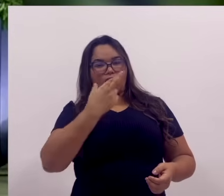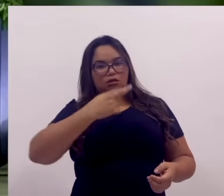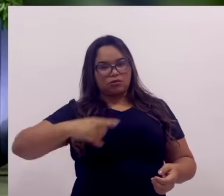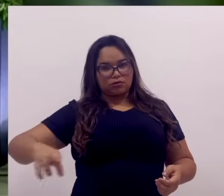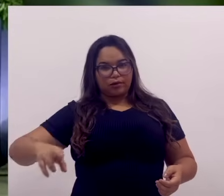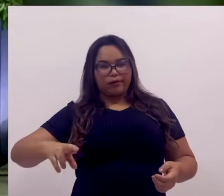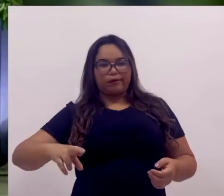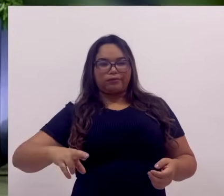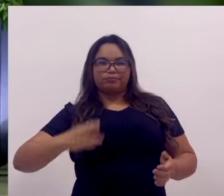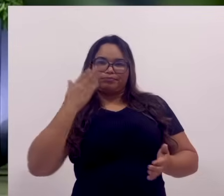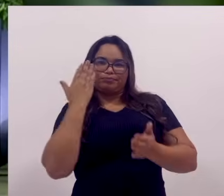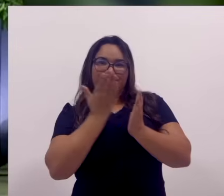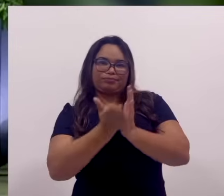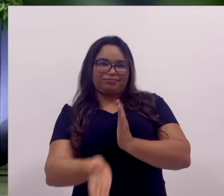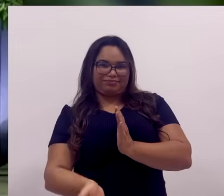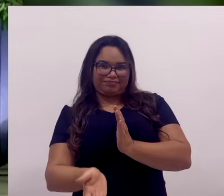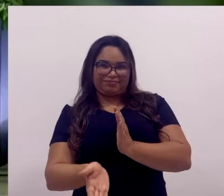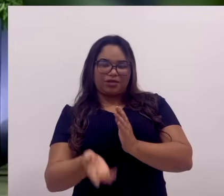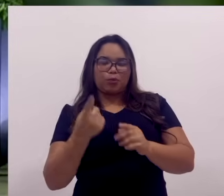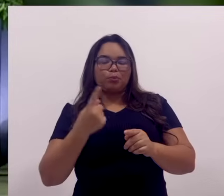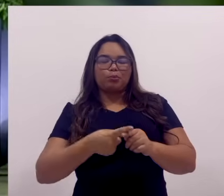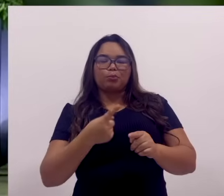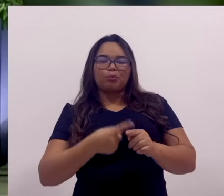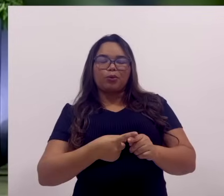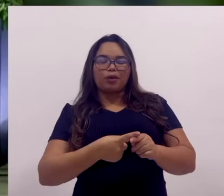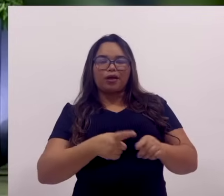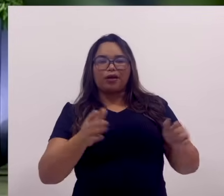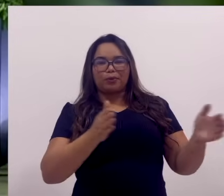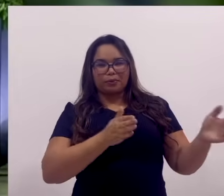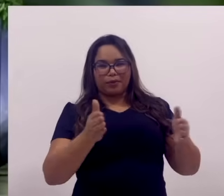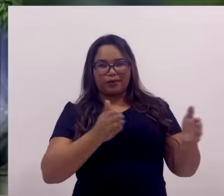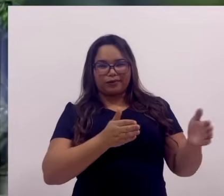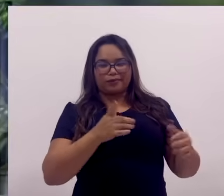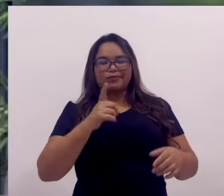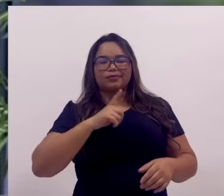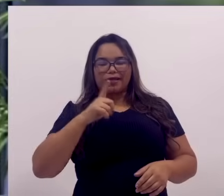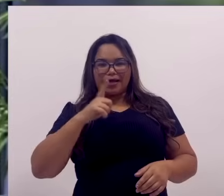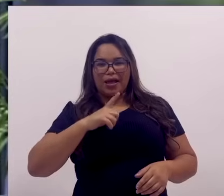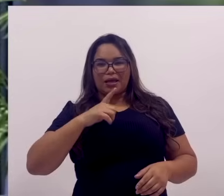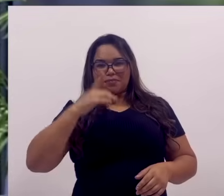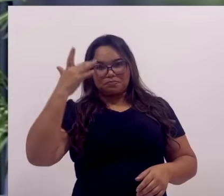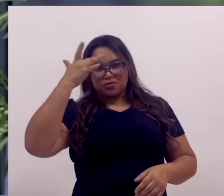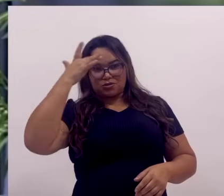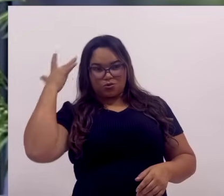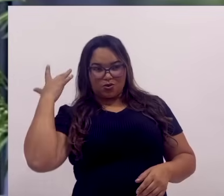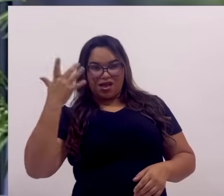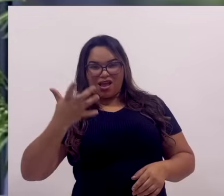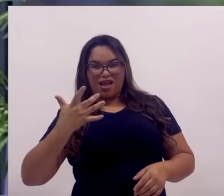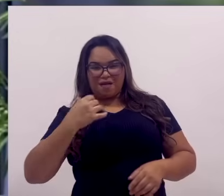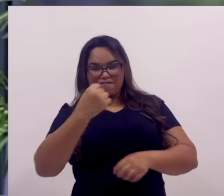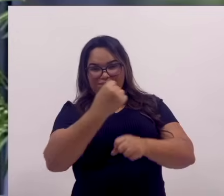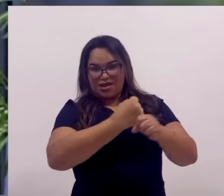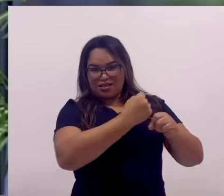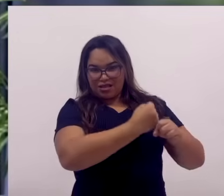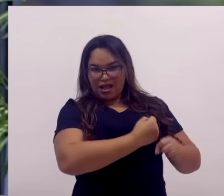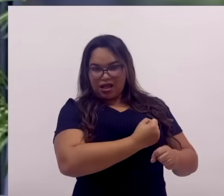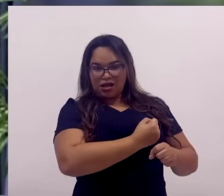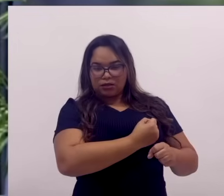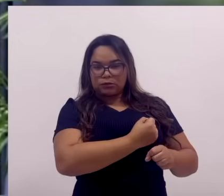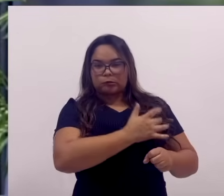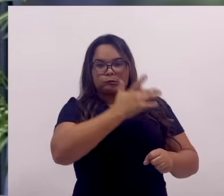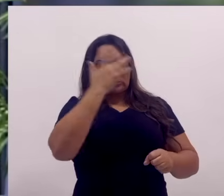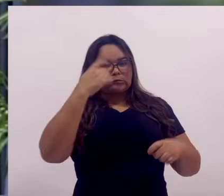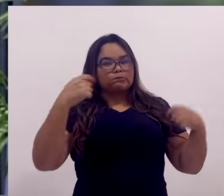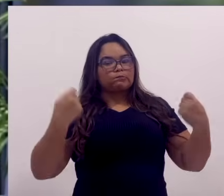apenas à forma. Então eles se dão por vencidos. Portanto, se em verdade querem manter-se firmes durante o período de perseguição,